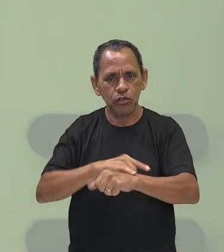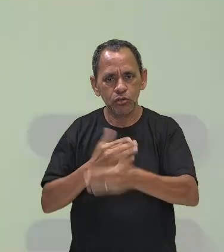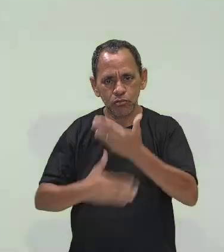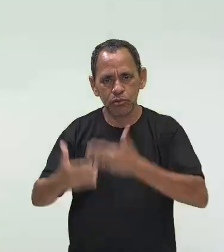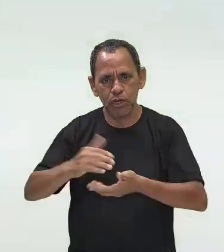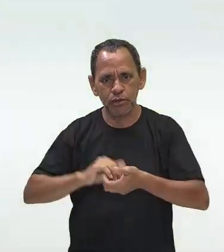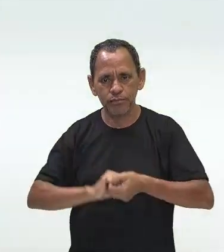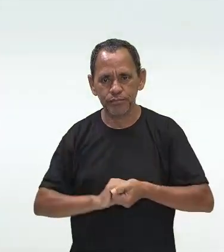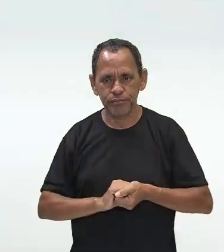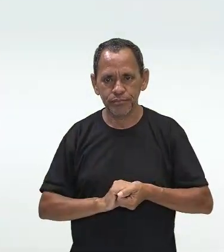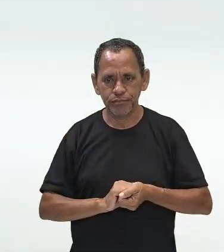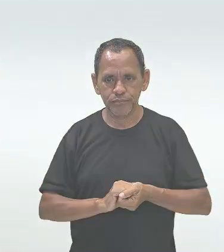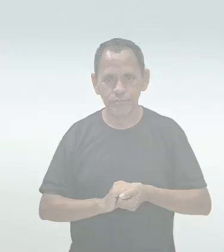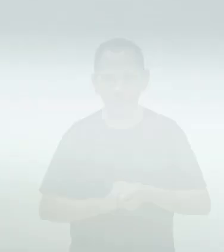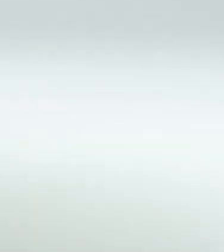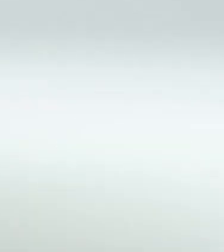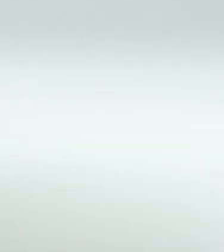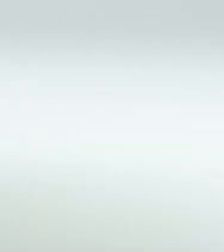aula?